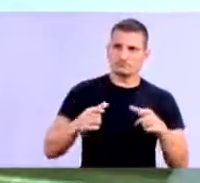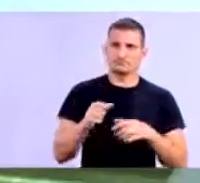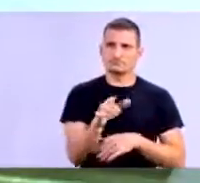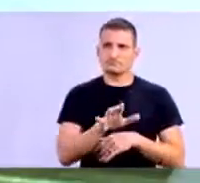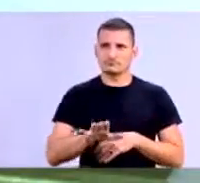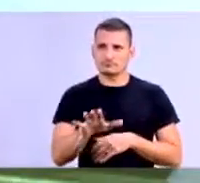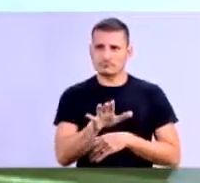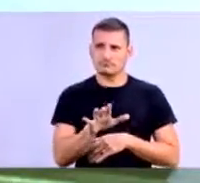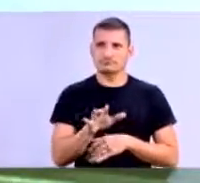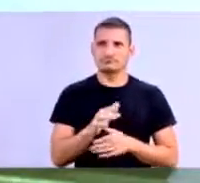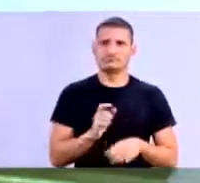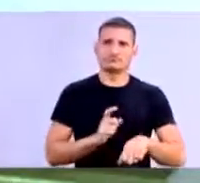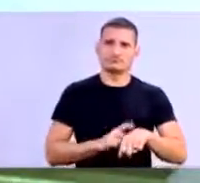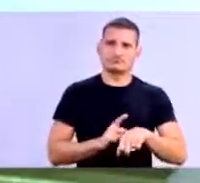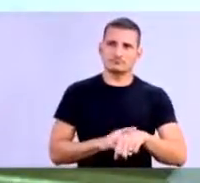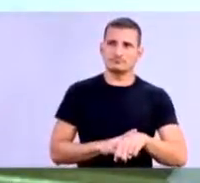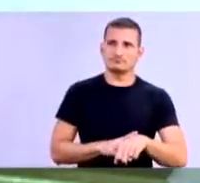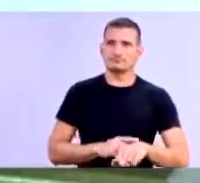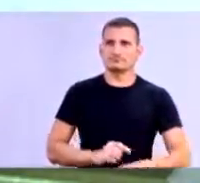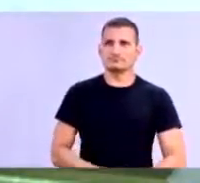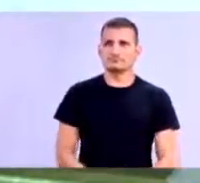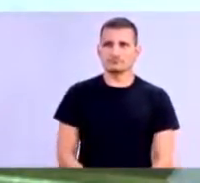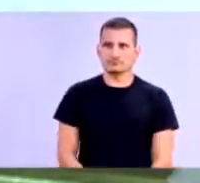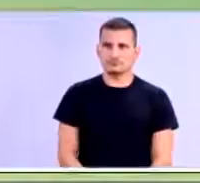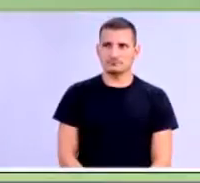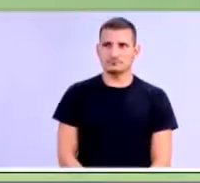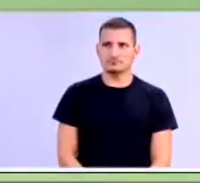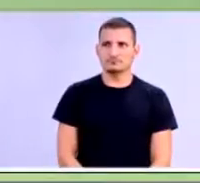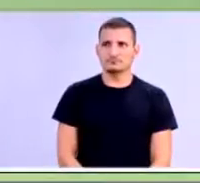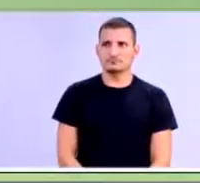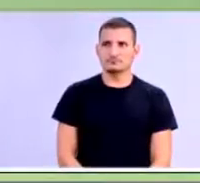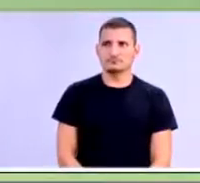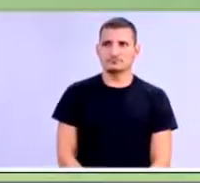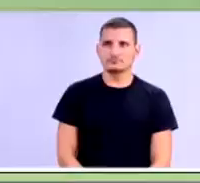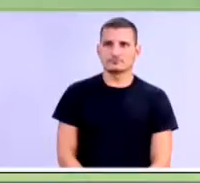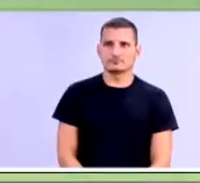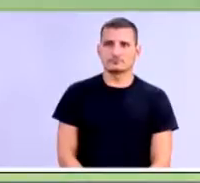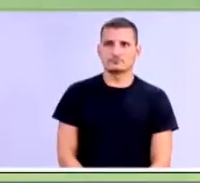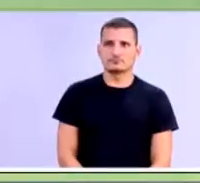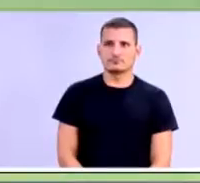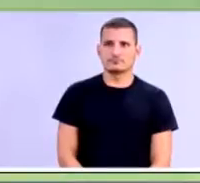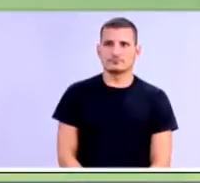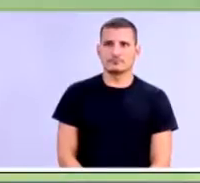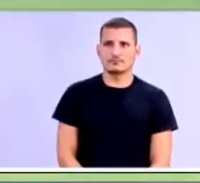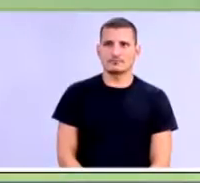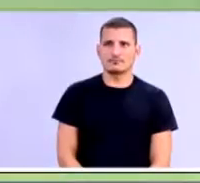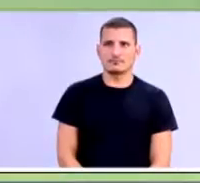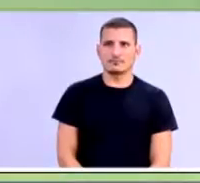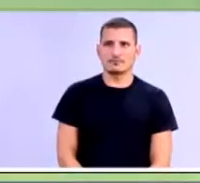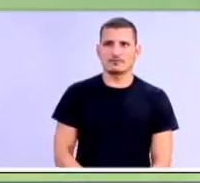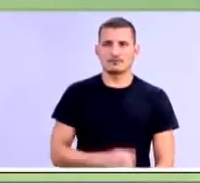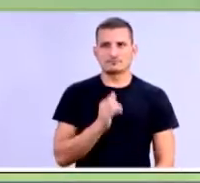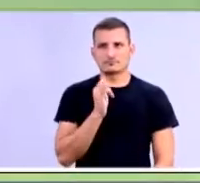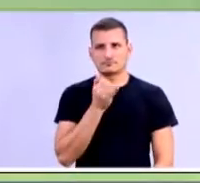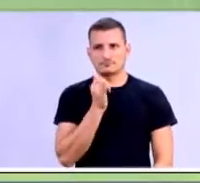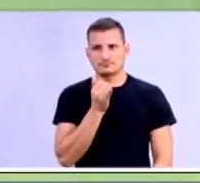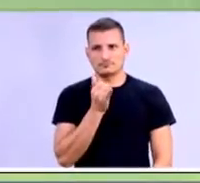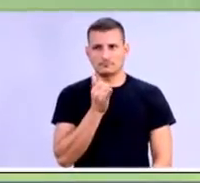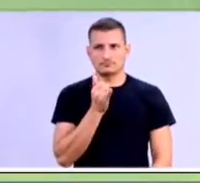espaço, o tempo, isso mesmo, muito bem. Então, vamos lá. No texto narrativo, você vai